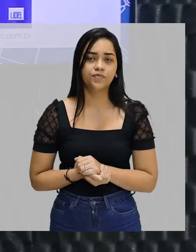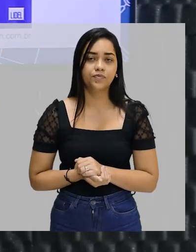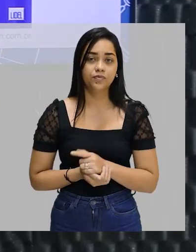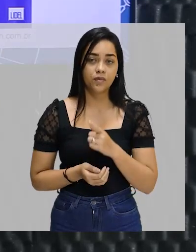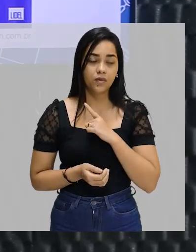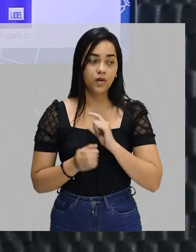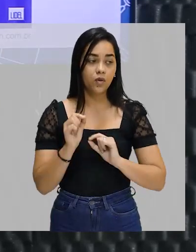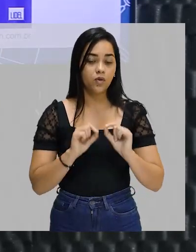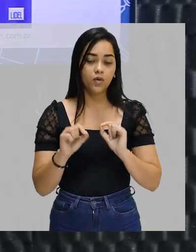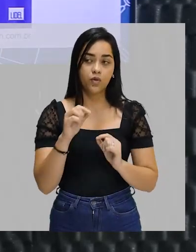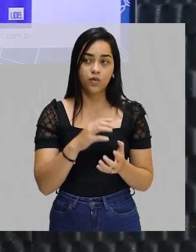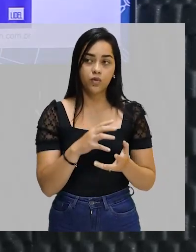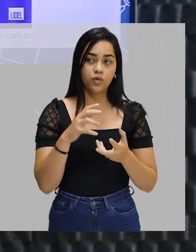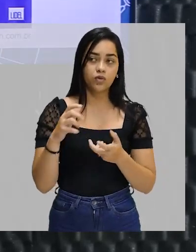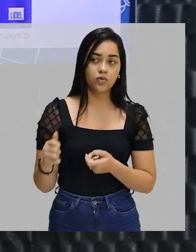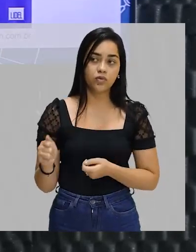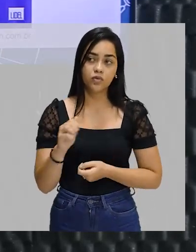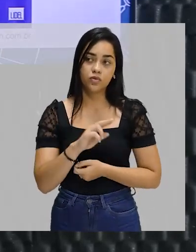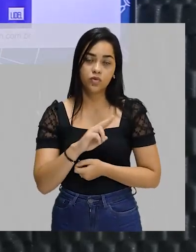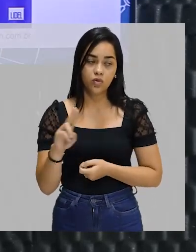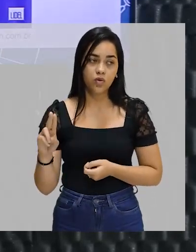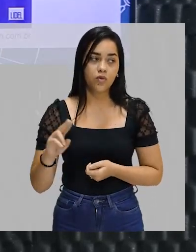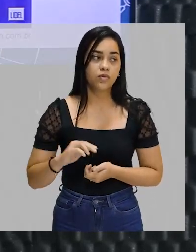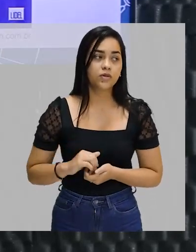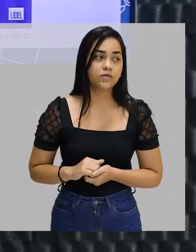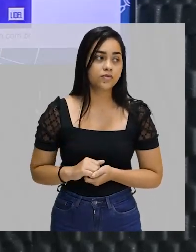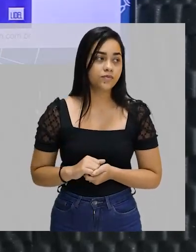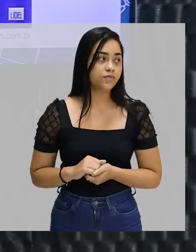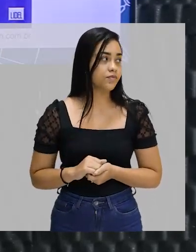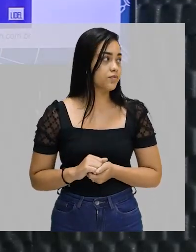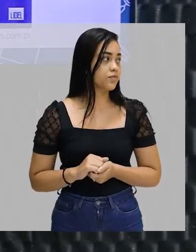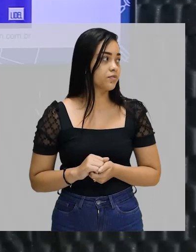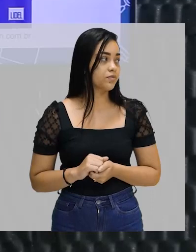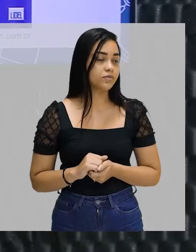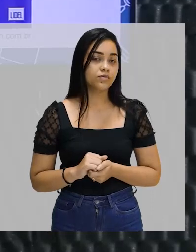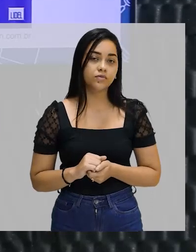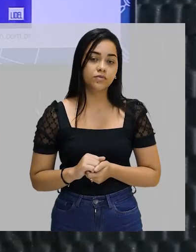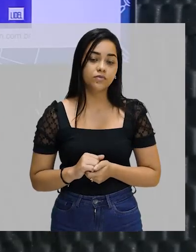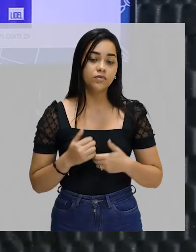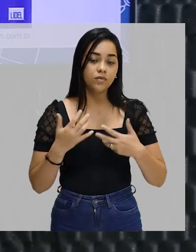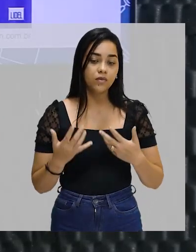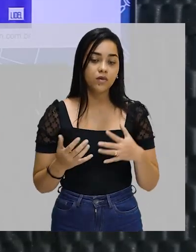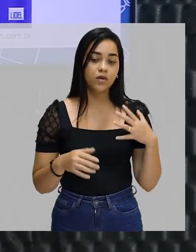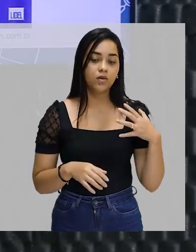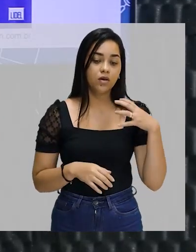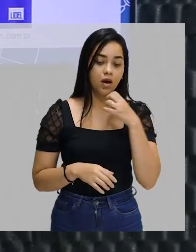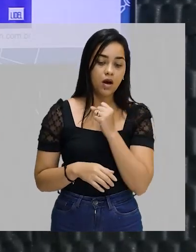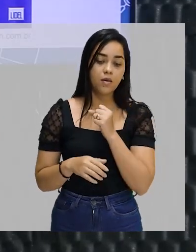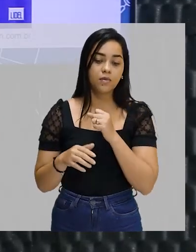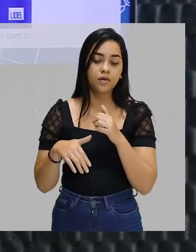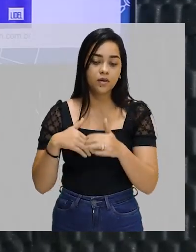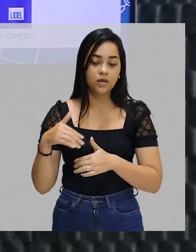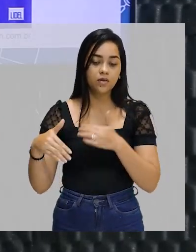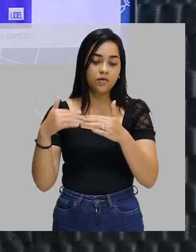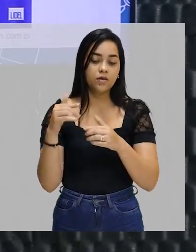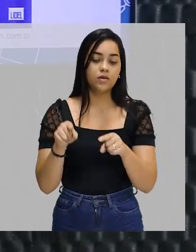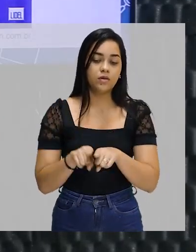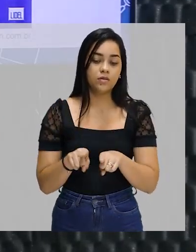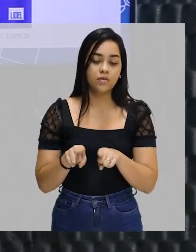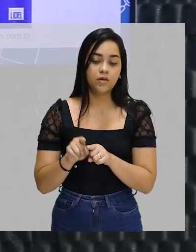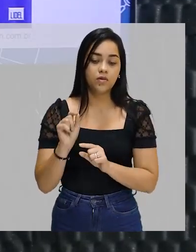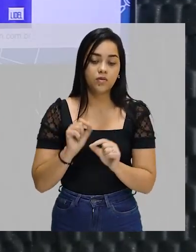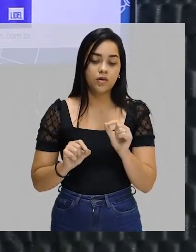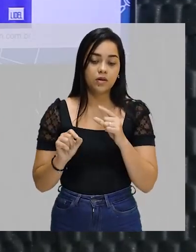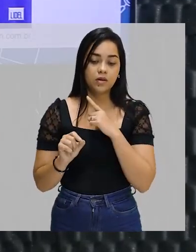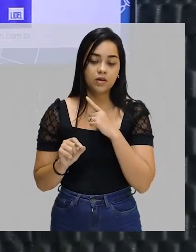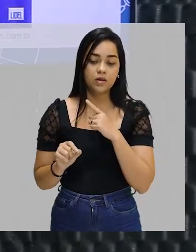certo? Uma universalização dos nomes. Bom, O rápido desenvolvimento da química orgânica levou